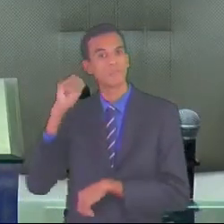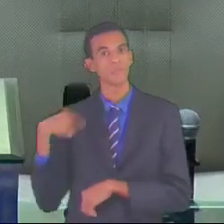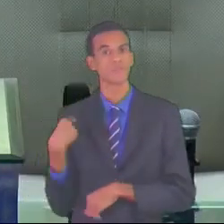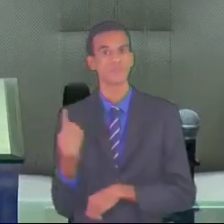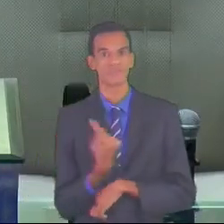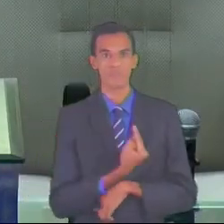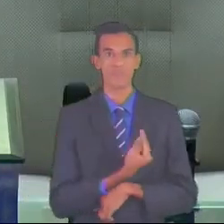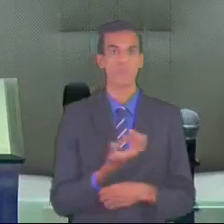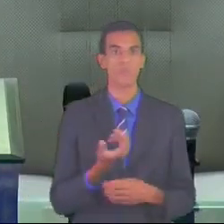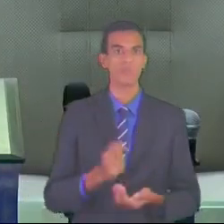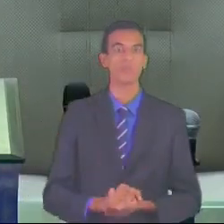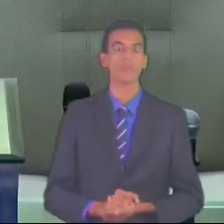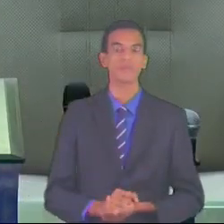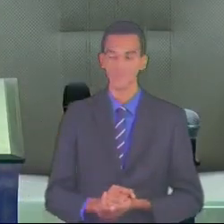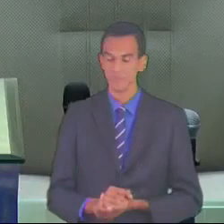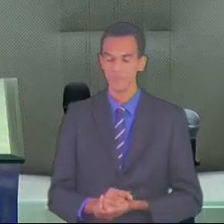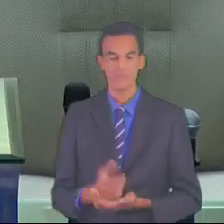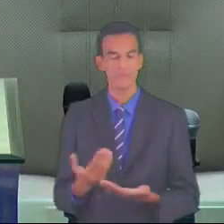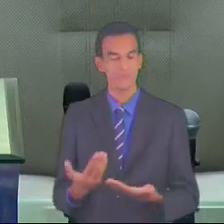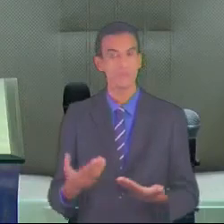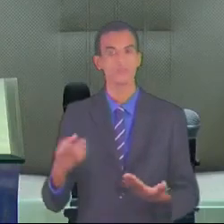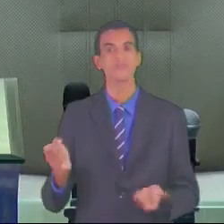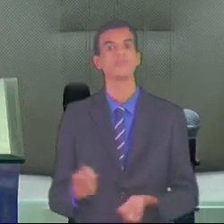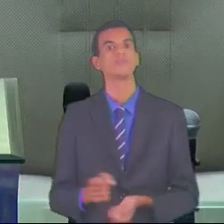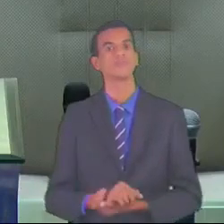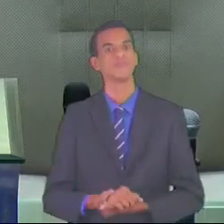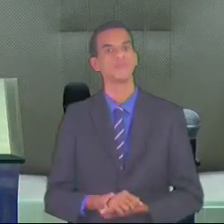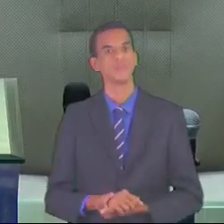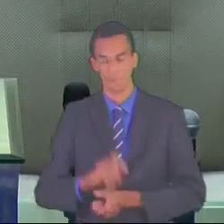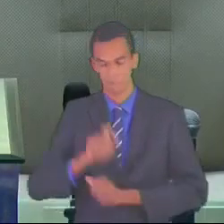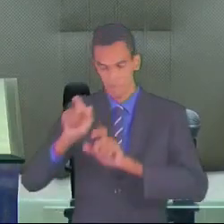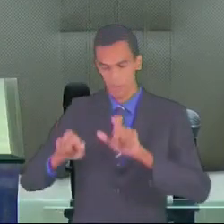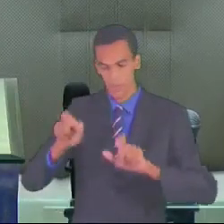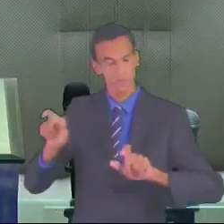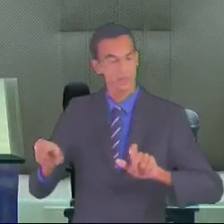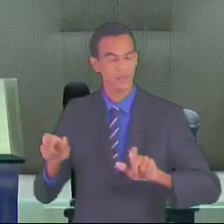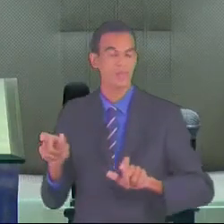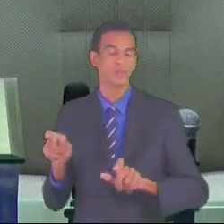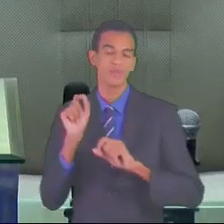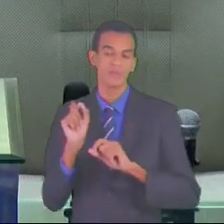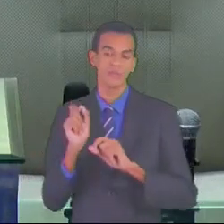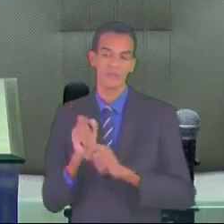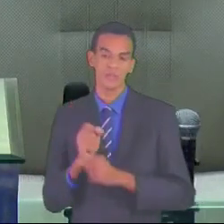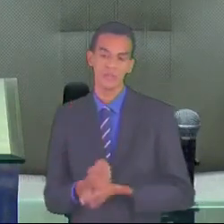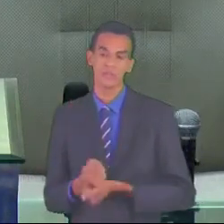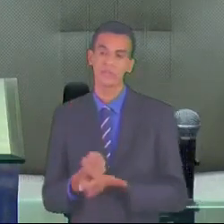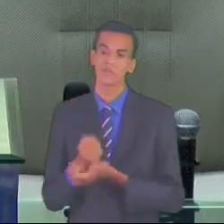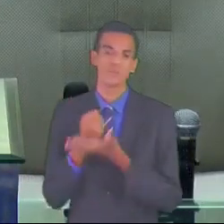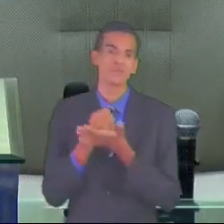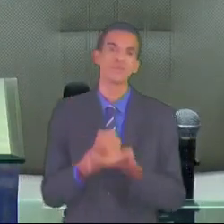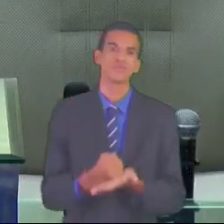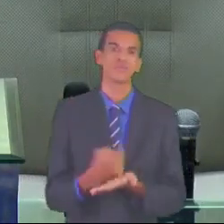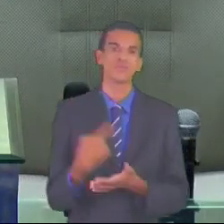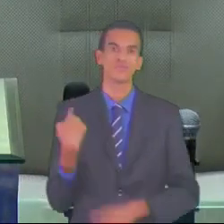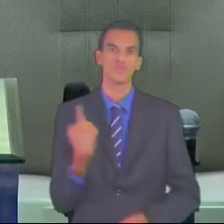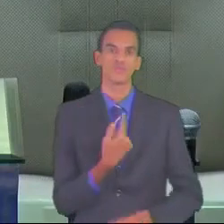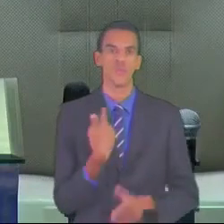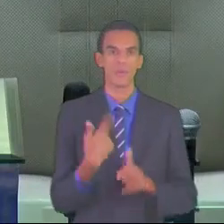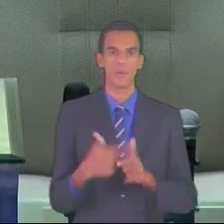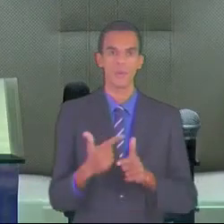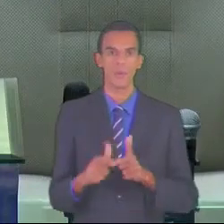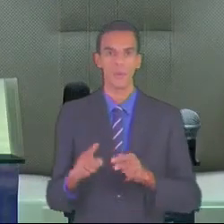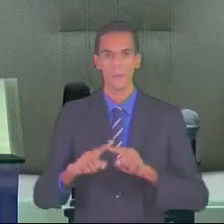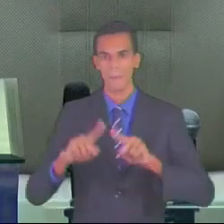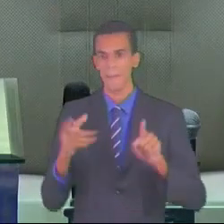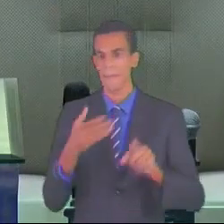Não ter alguém que nos escute, alguém que pondere a nossa causa. O homem não tem ninguém,